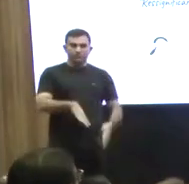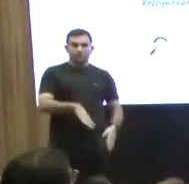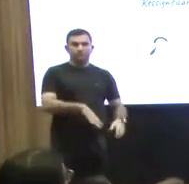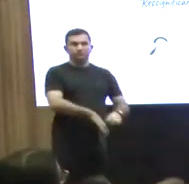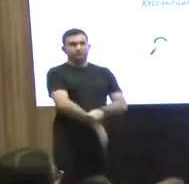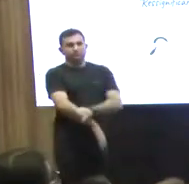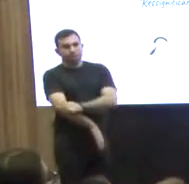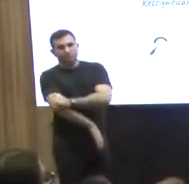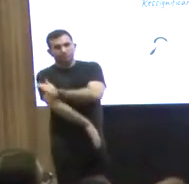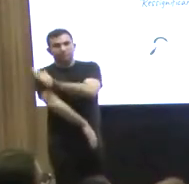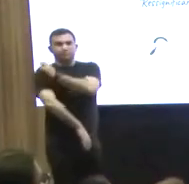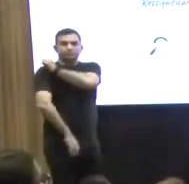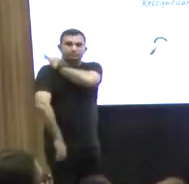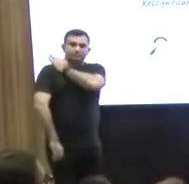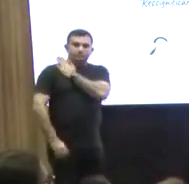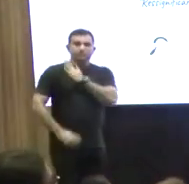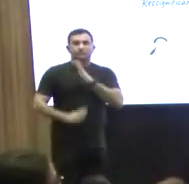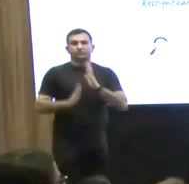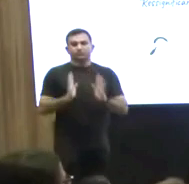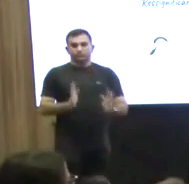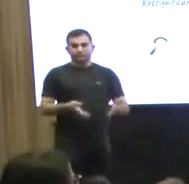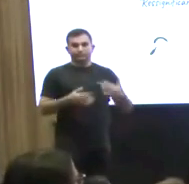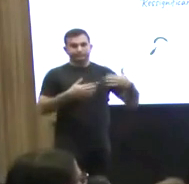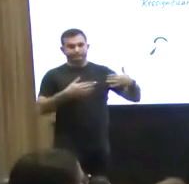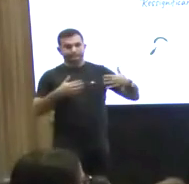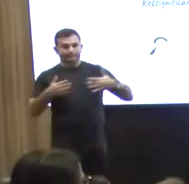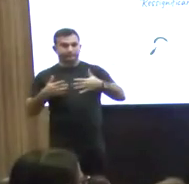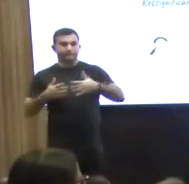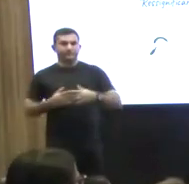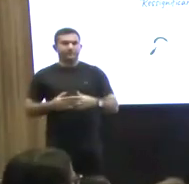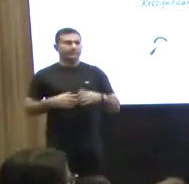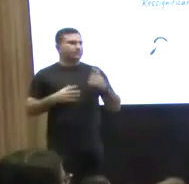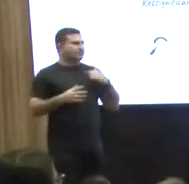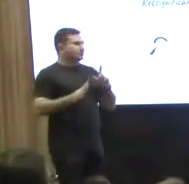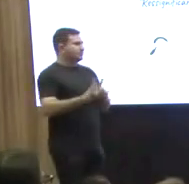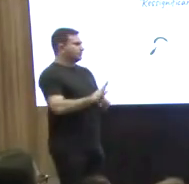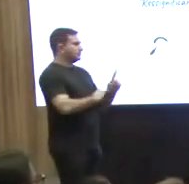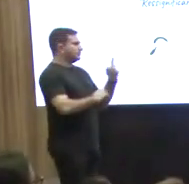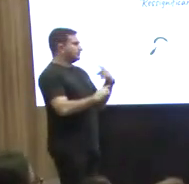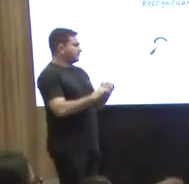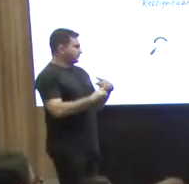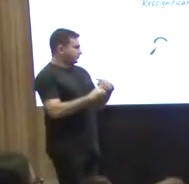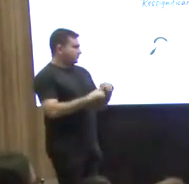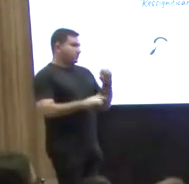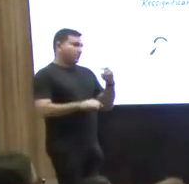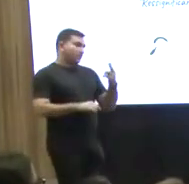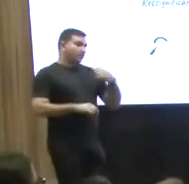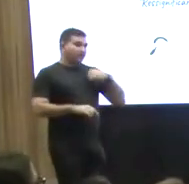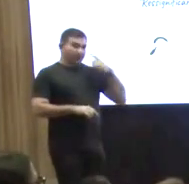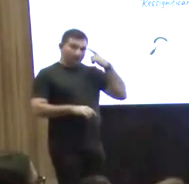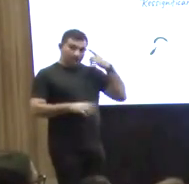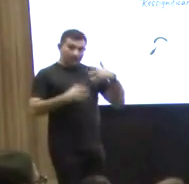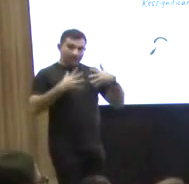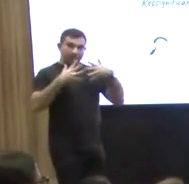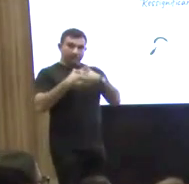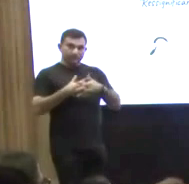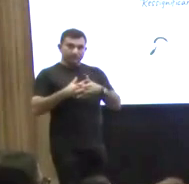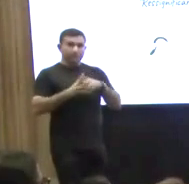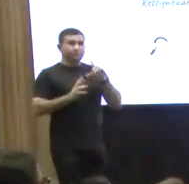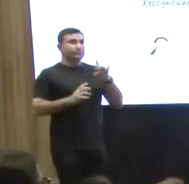médio, etc. Daí, por que Ou será que eu estou equivocada?